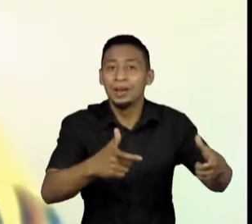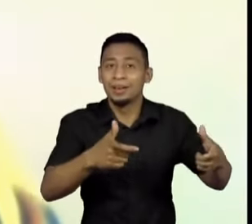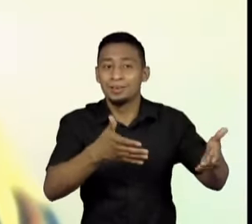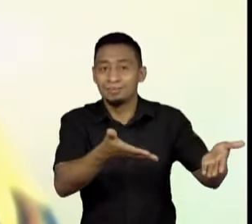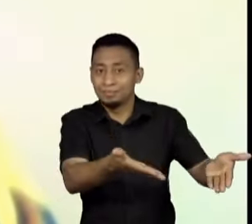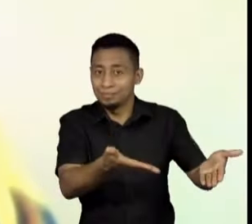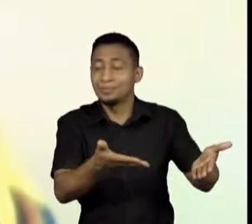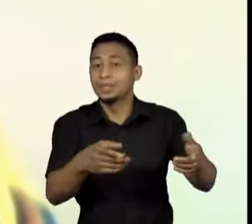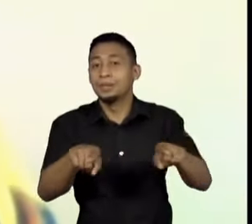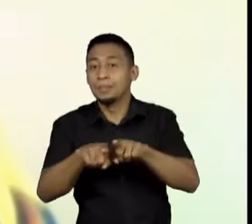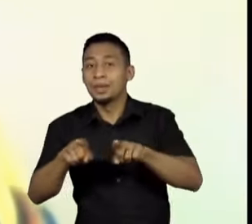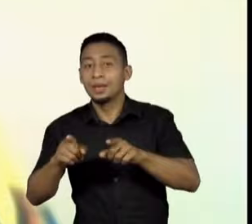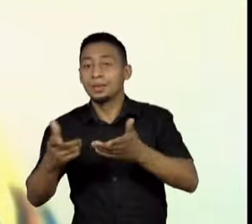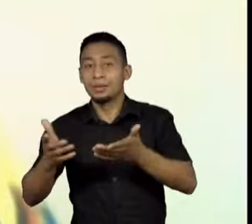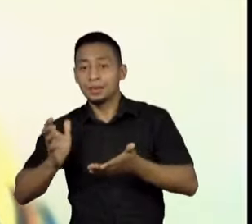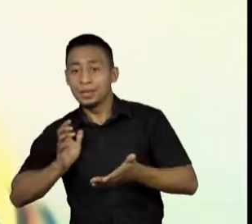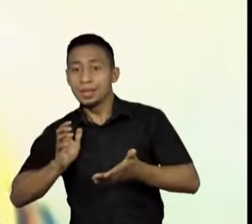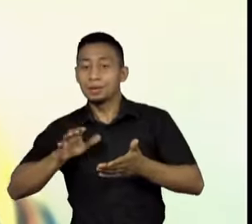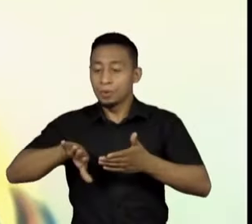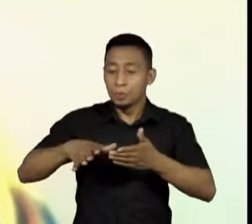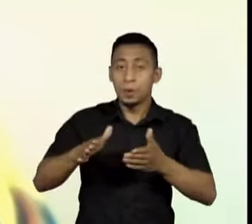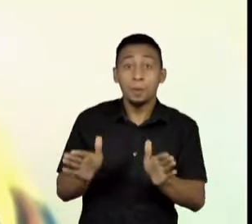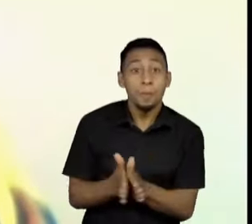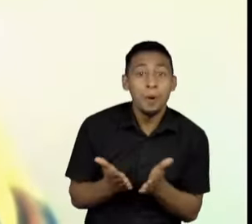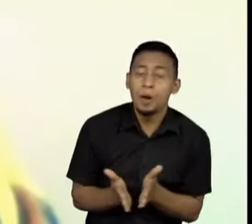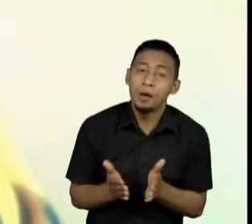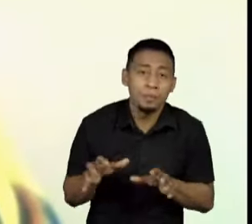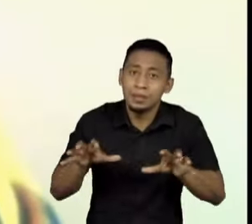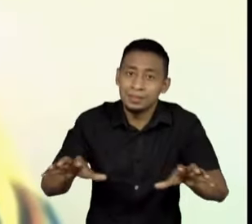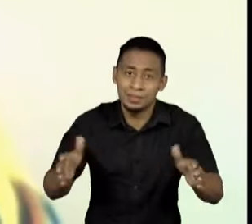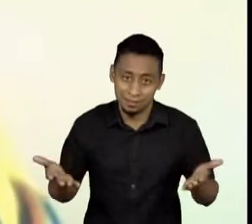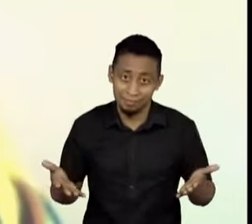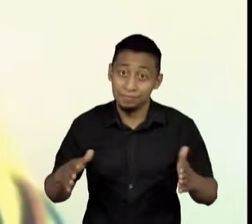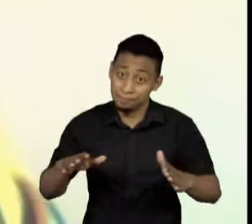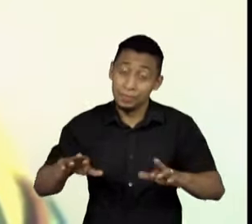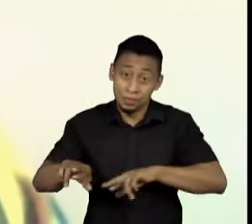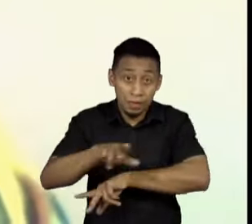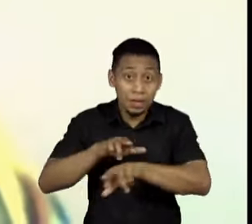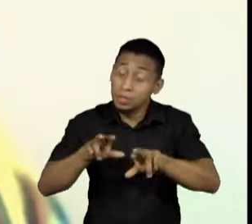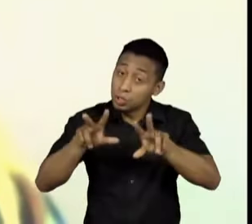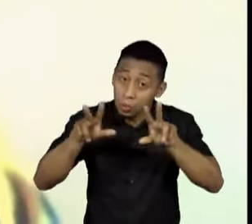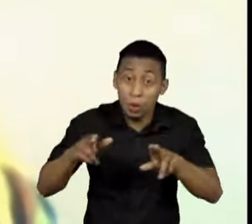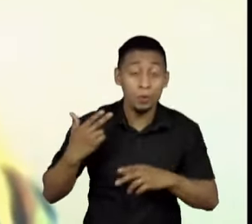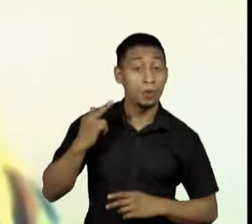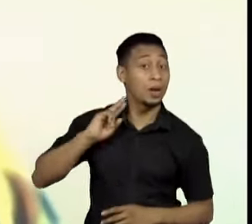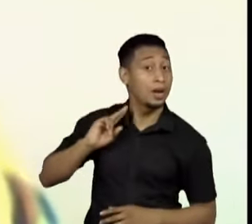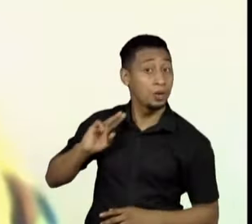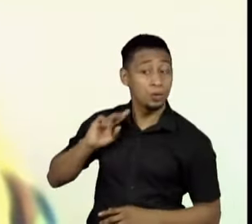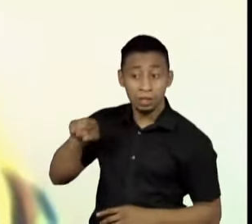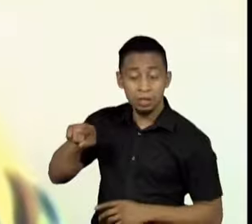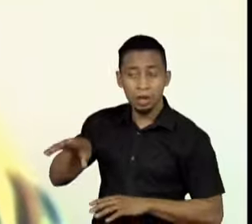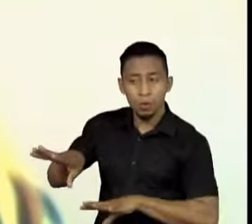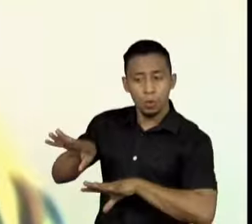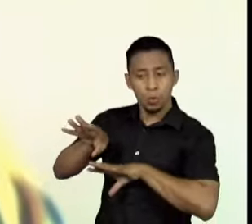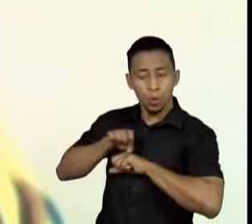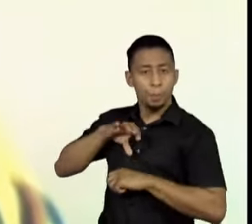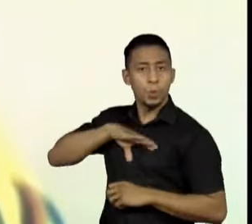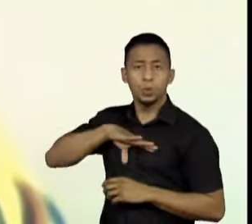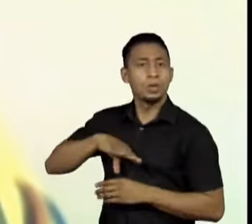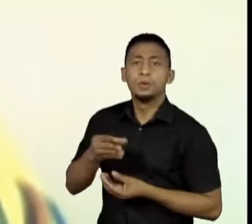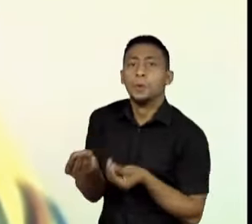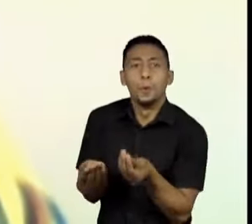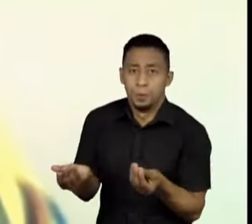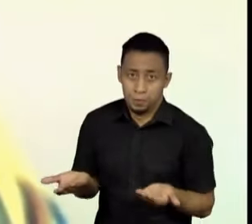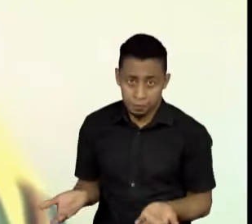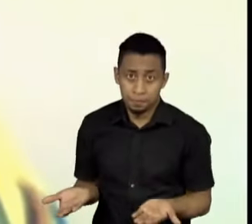essa dinâmica de Carolina, como Carolina se apropriou da língua portuguesa. E muito também no